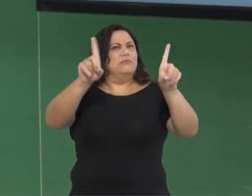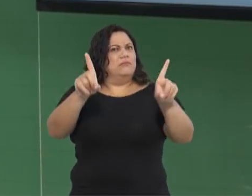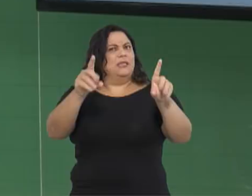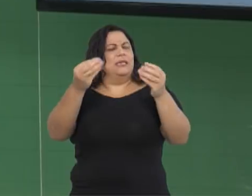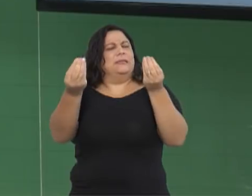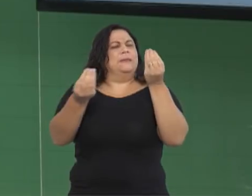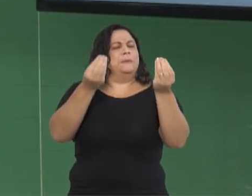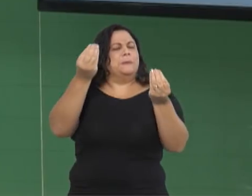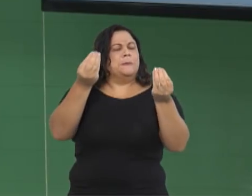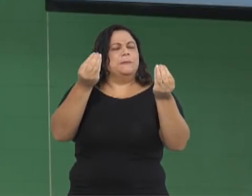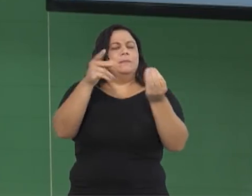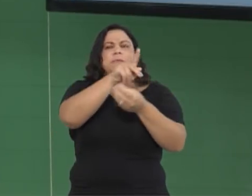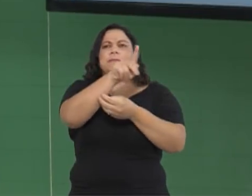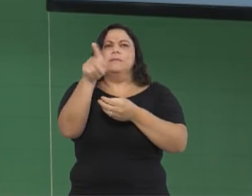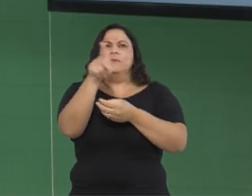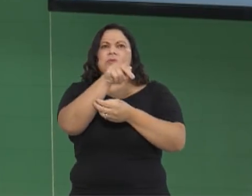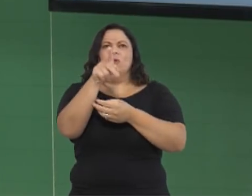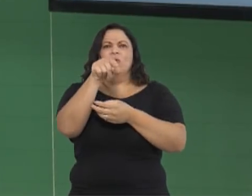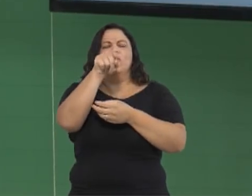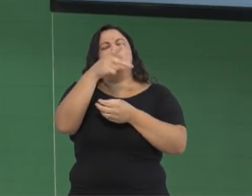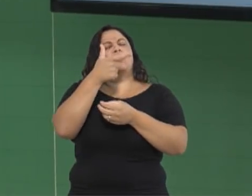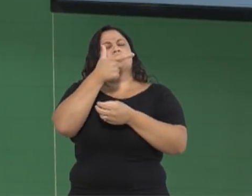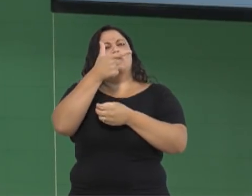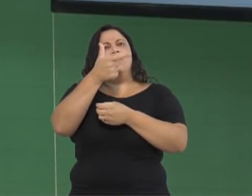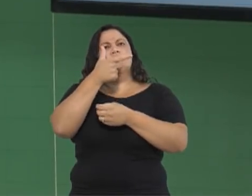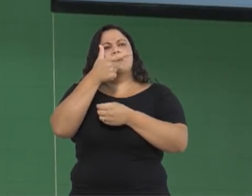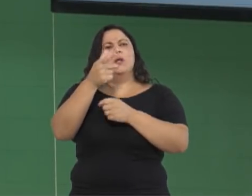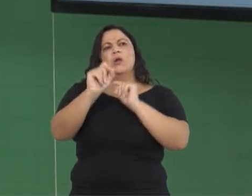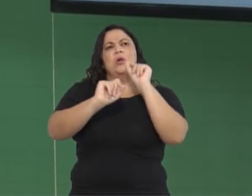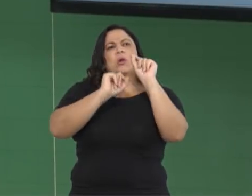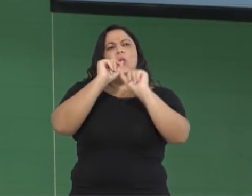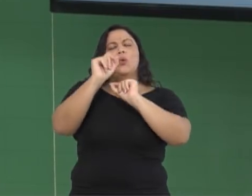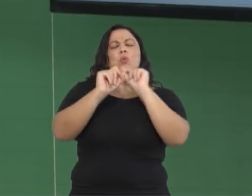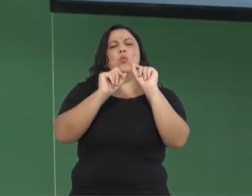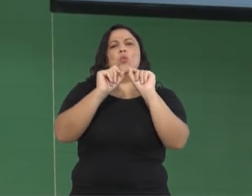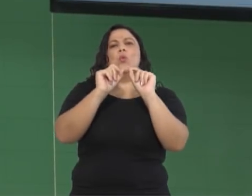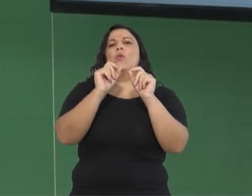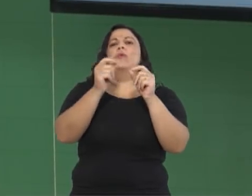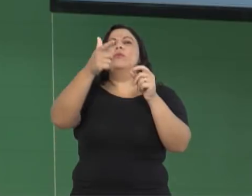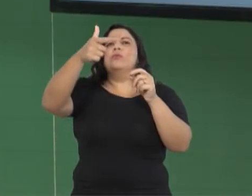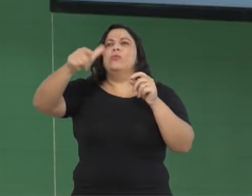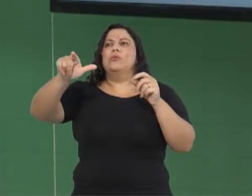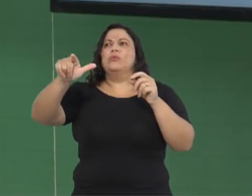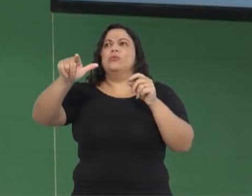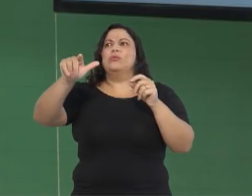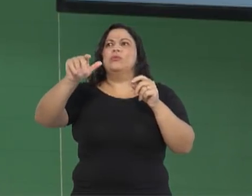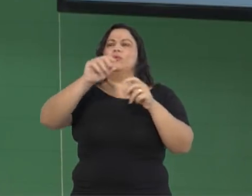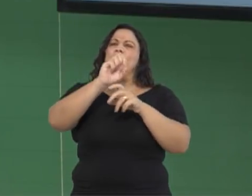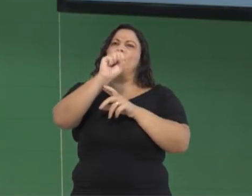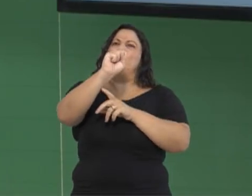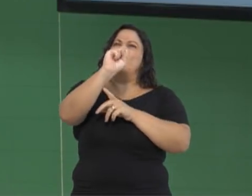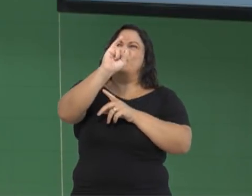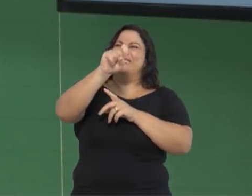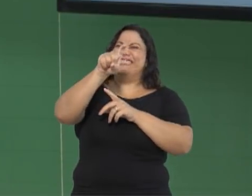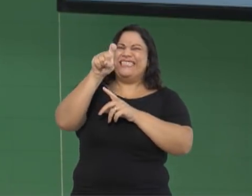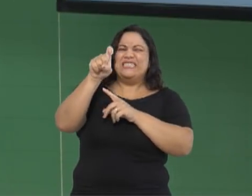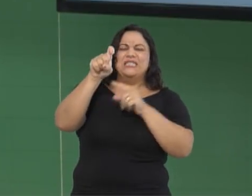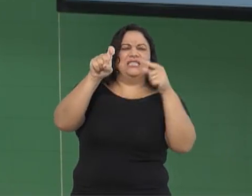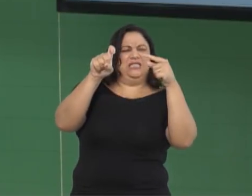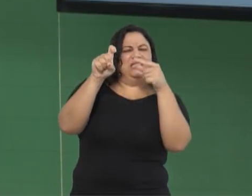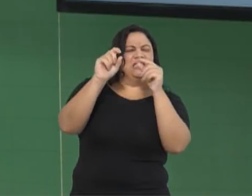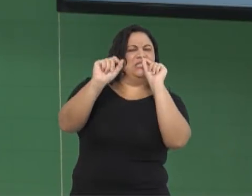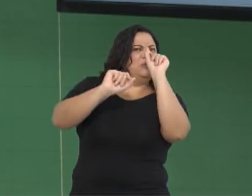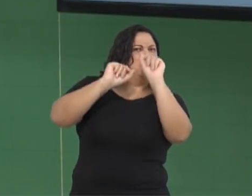teacher, mas você falou aí o 16, mas lá no exercício anterior você falou o 6. Então, do